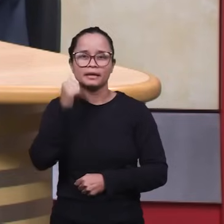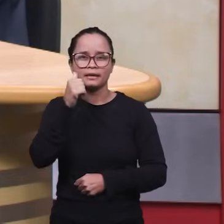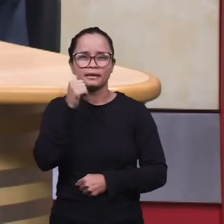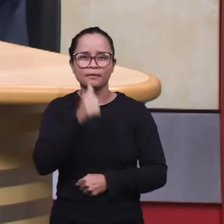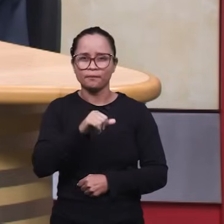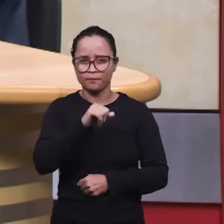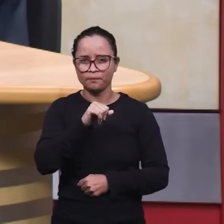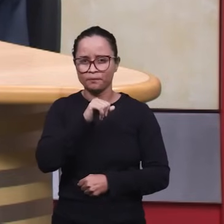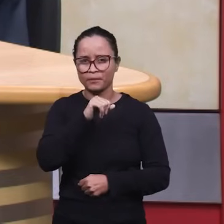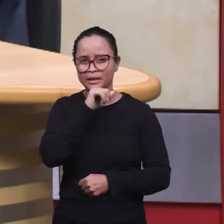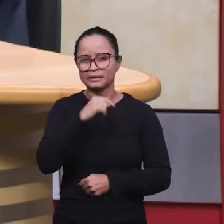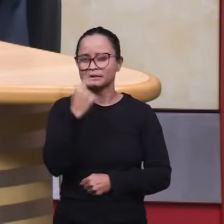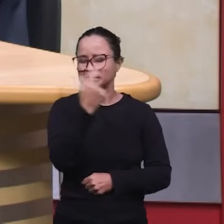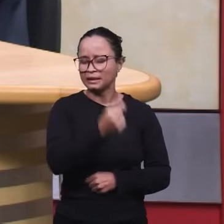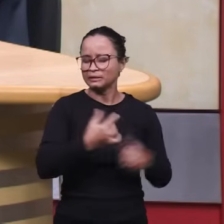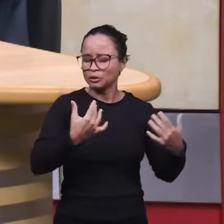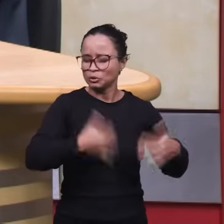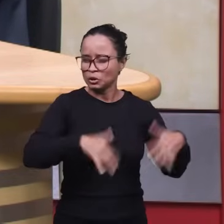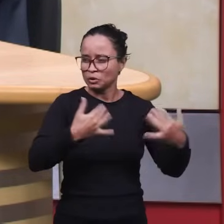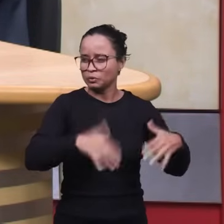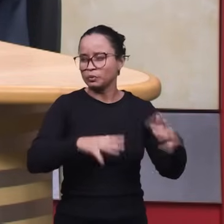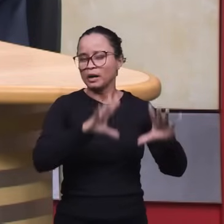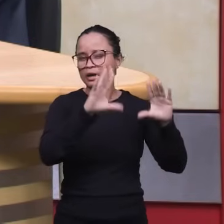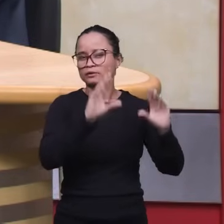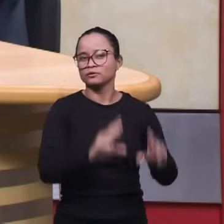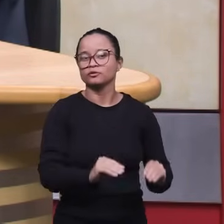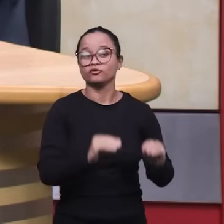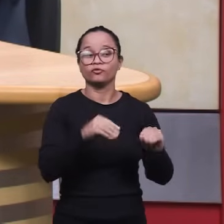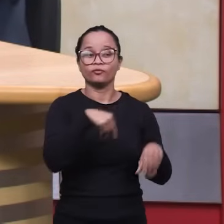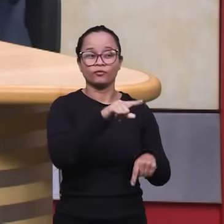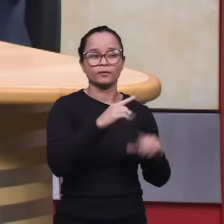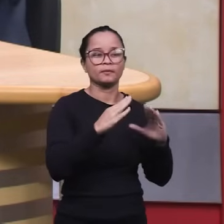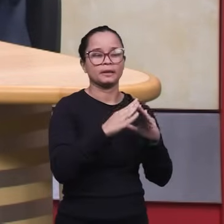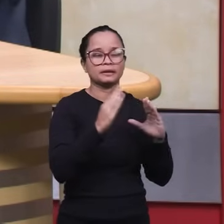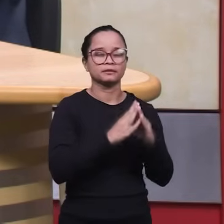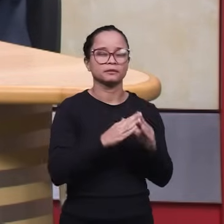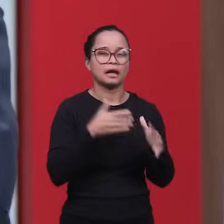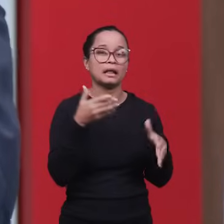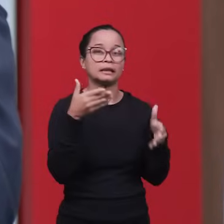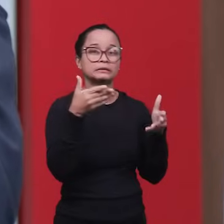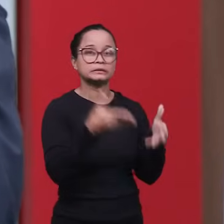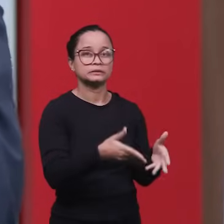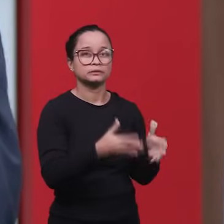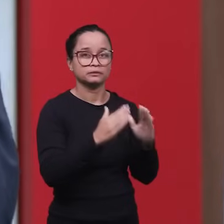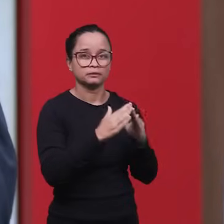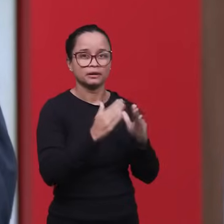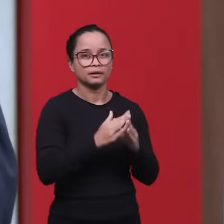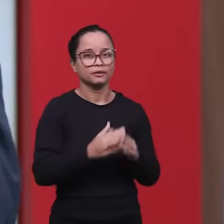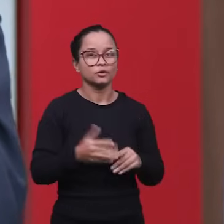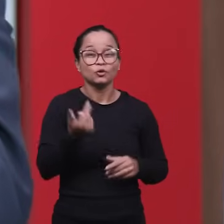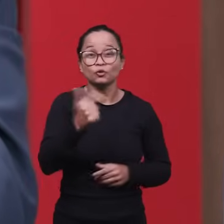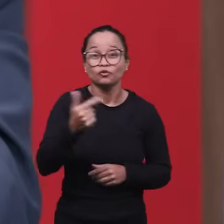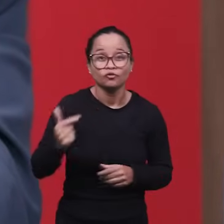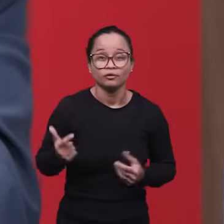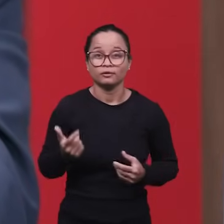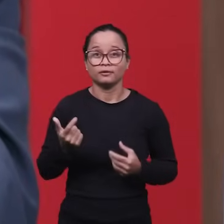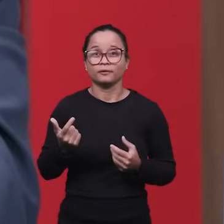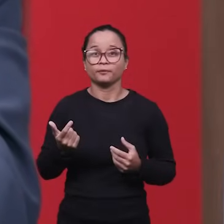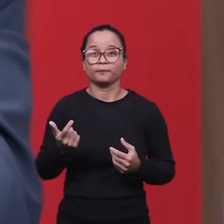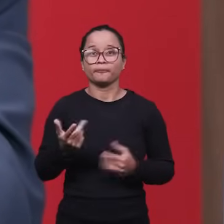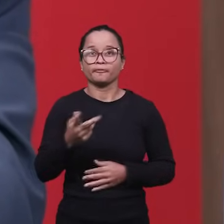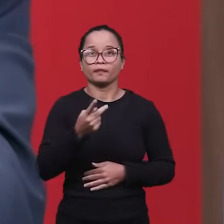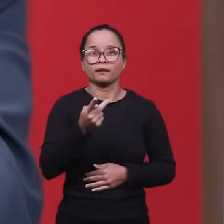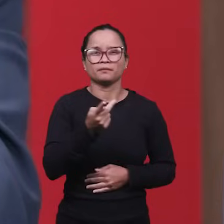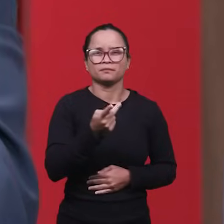dali desesperada de noite, foi para casa, e ela chegou em casa, não tinha quem recorrer, não tinha